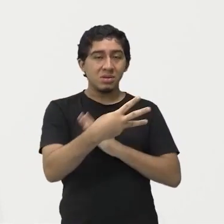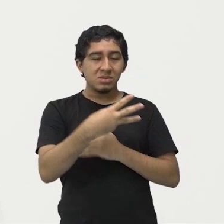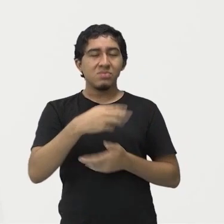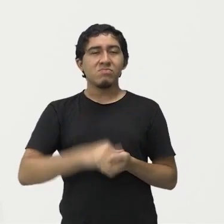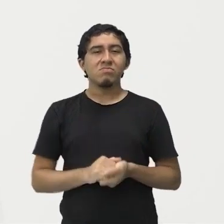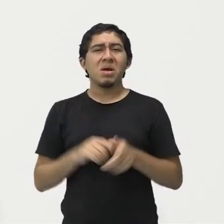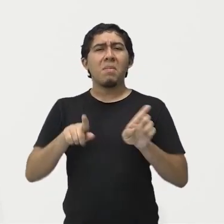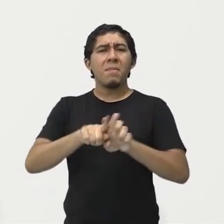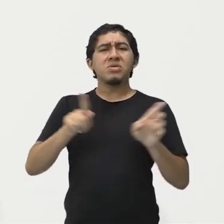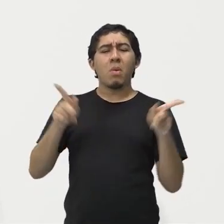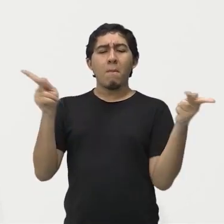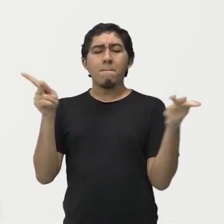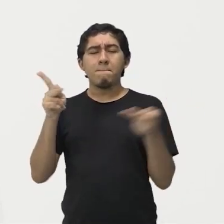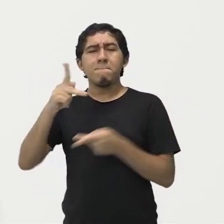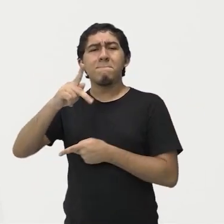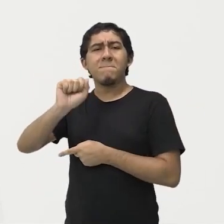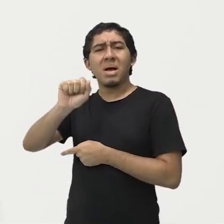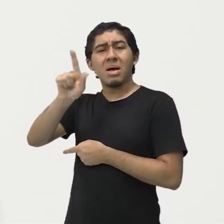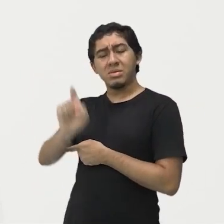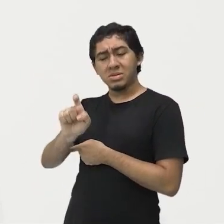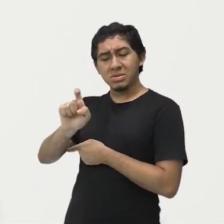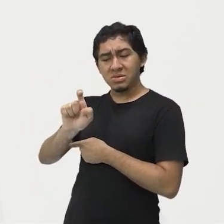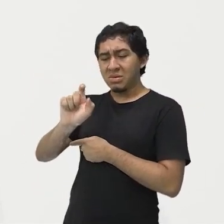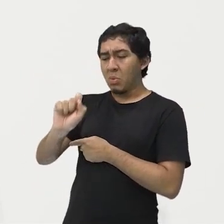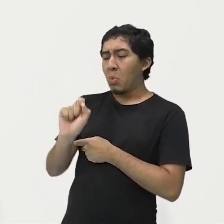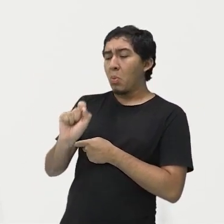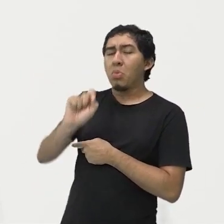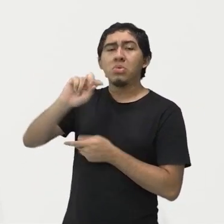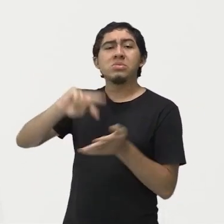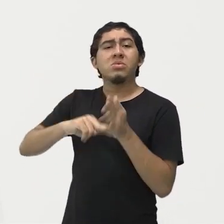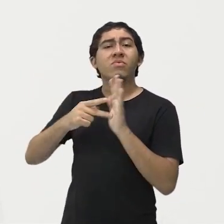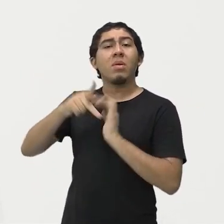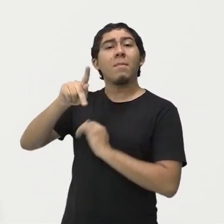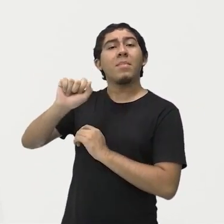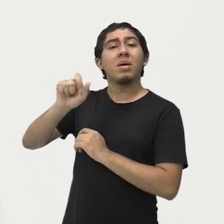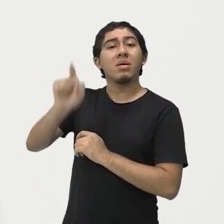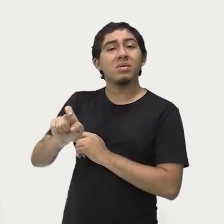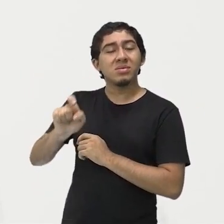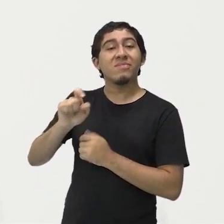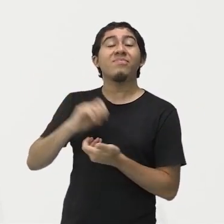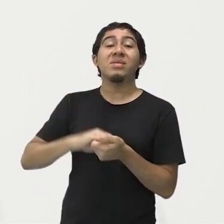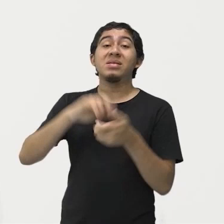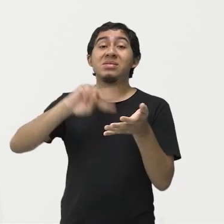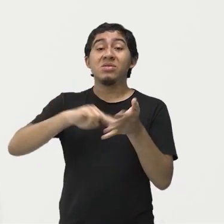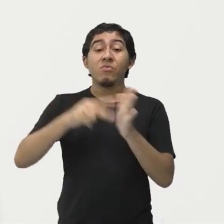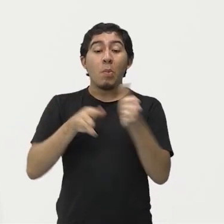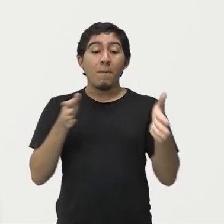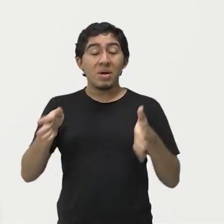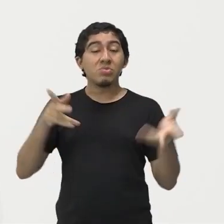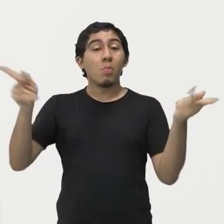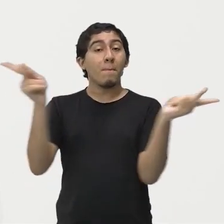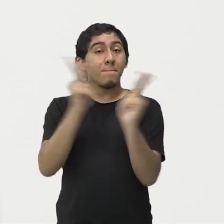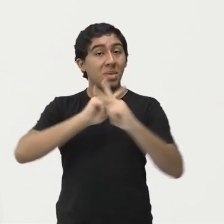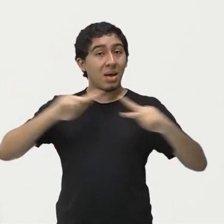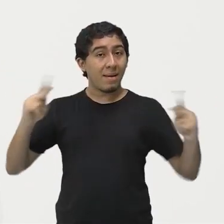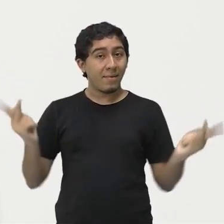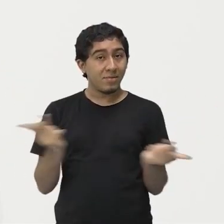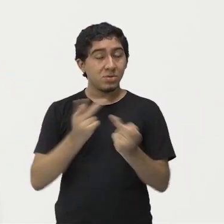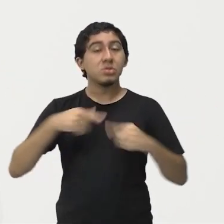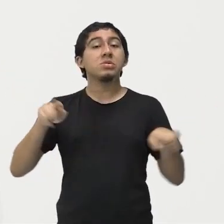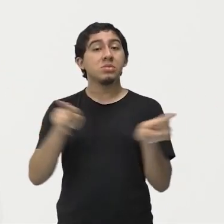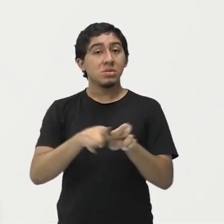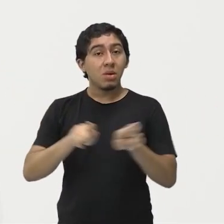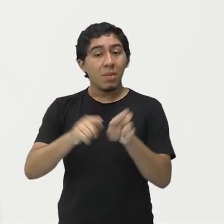professor? A Pax Romana é um grande período de paz e prosperidade que existiu no Império Romano